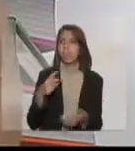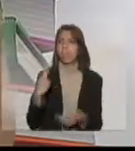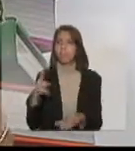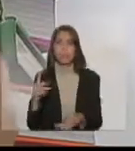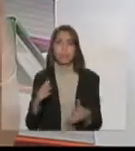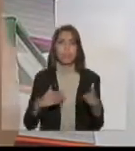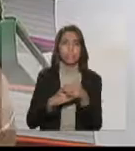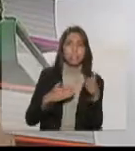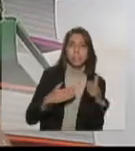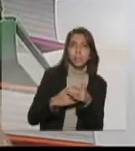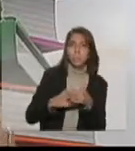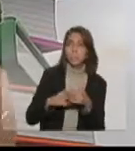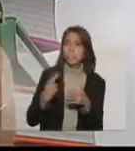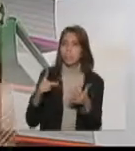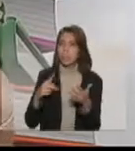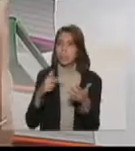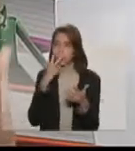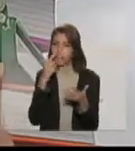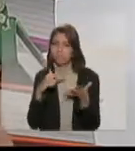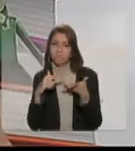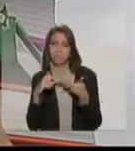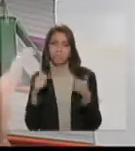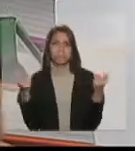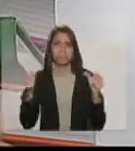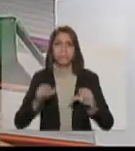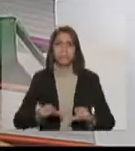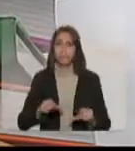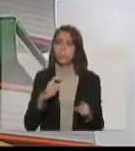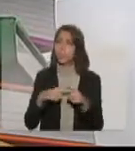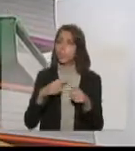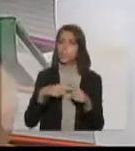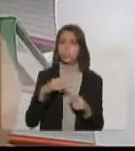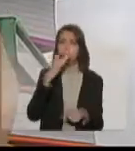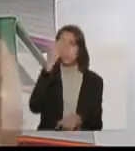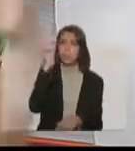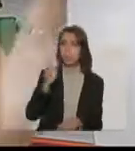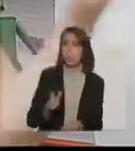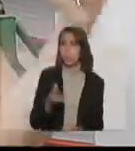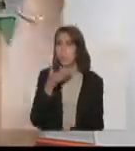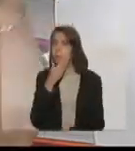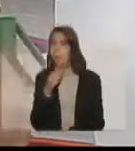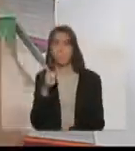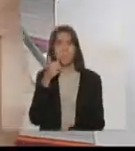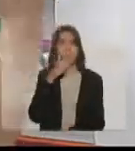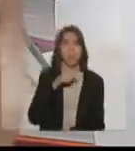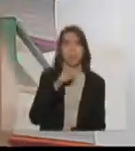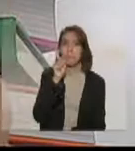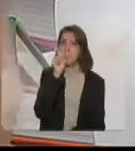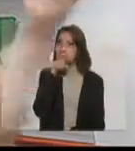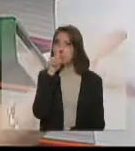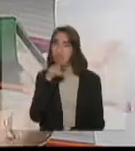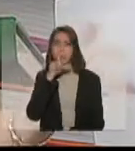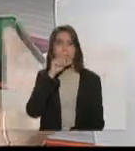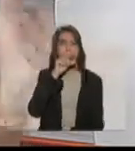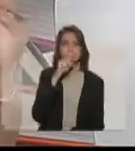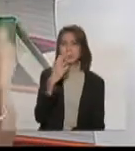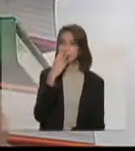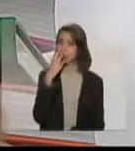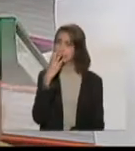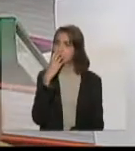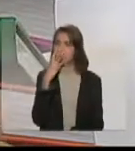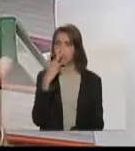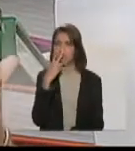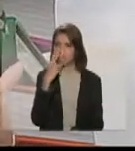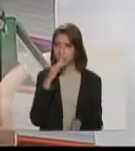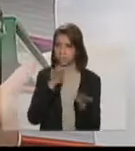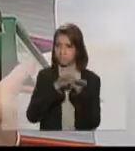ele fecha ele limita e desqualifica porque um outro ser humano seja ele mulher um homem papagaio periquito cachorro porque